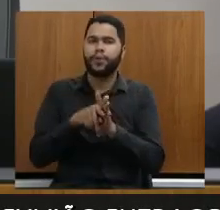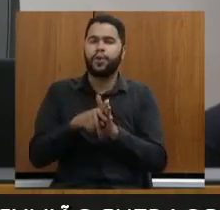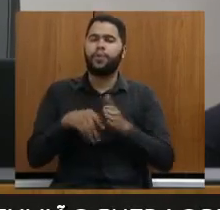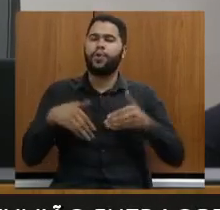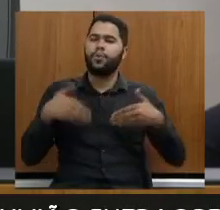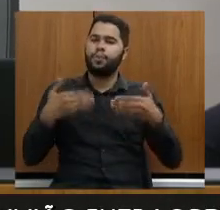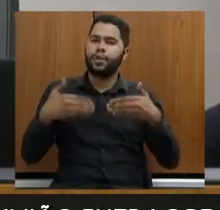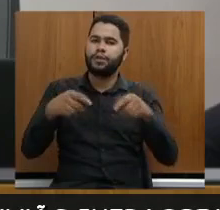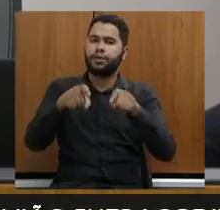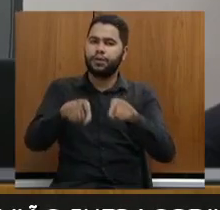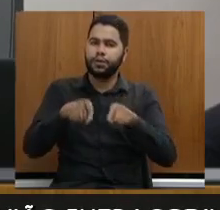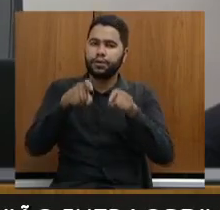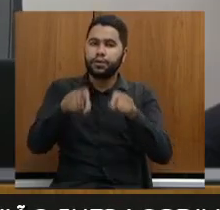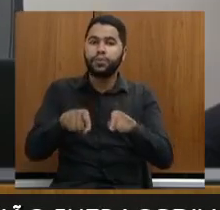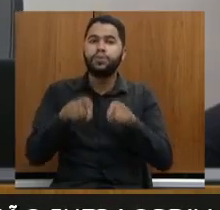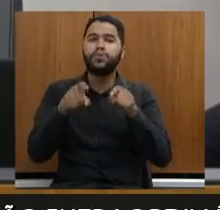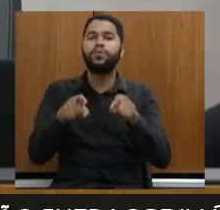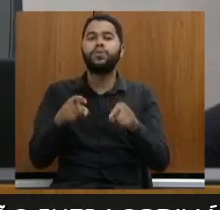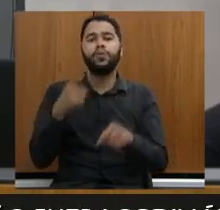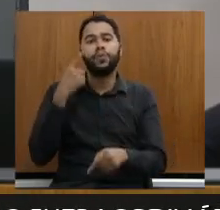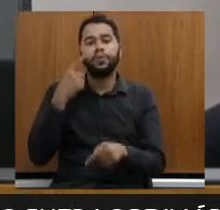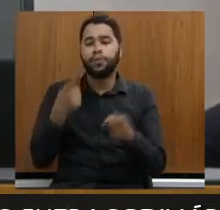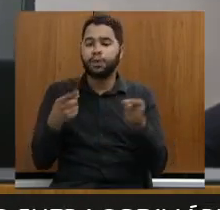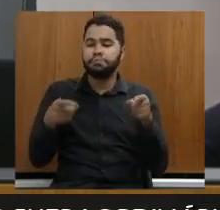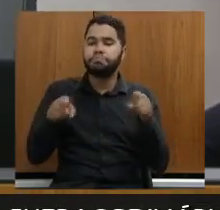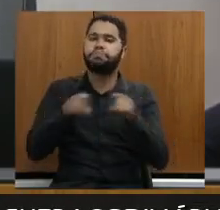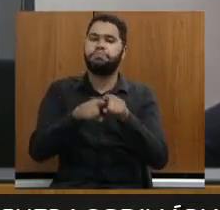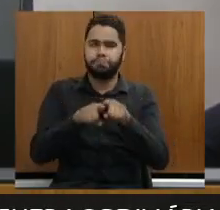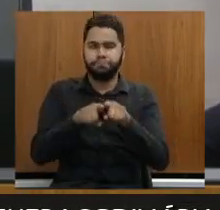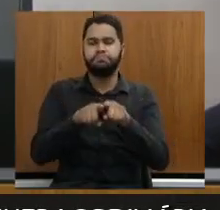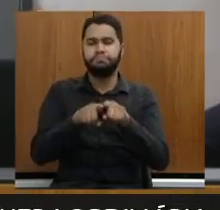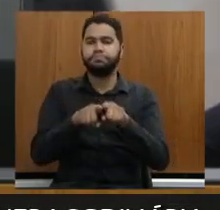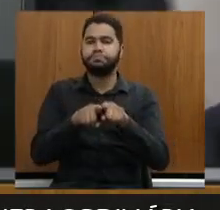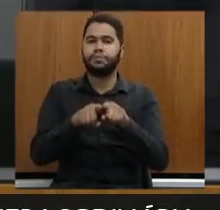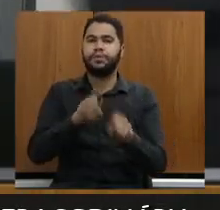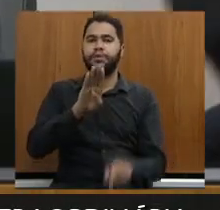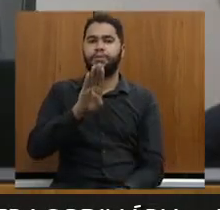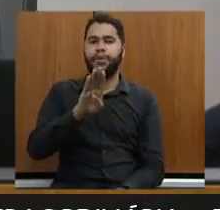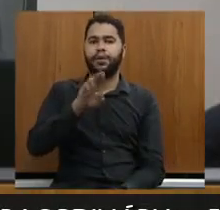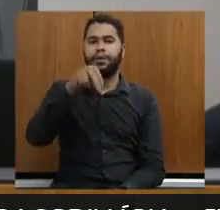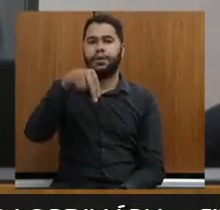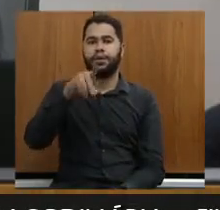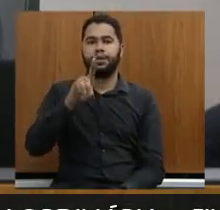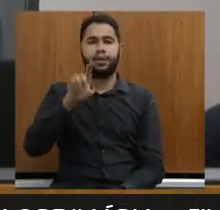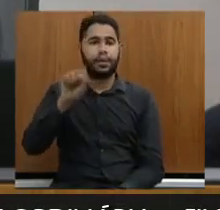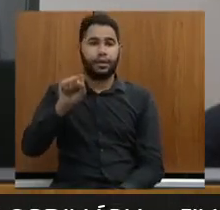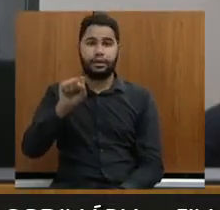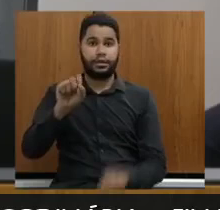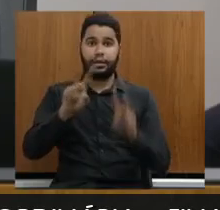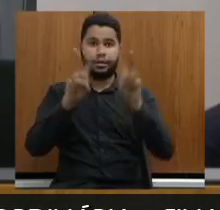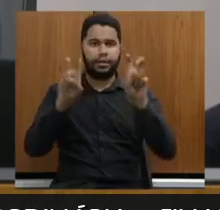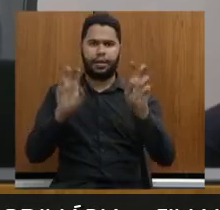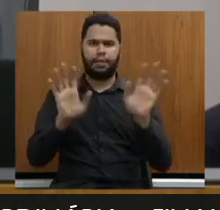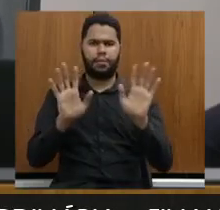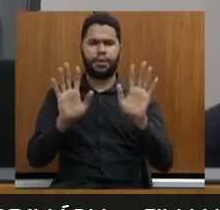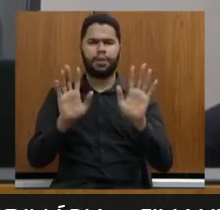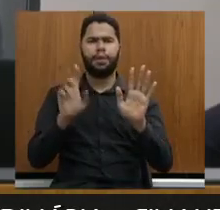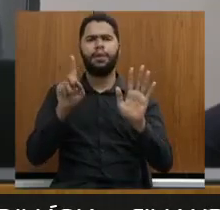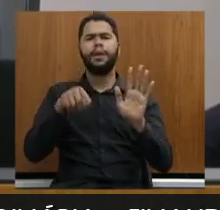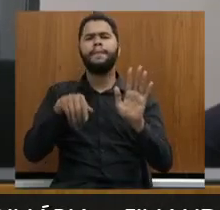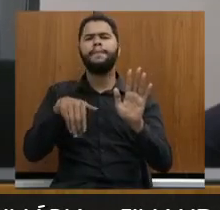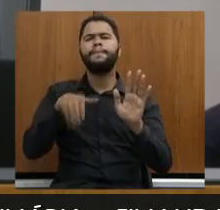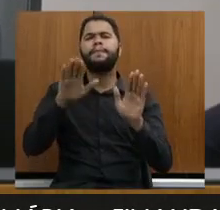da Agricultura para buscar nos o parceria quem sabe como ele DS que não trata desse tema é mais